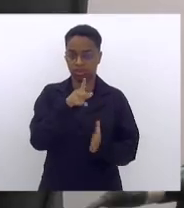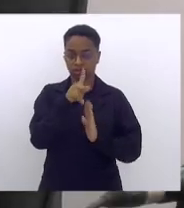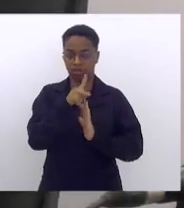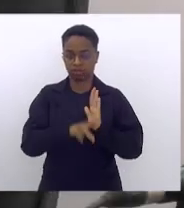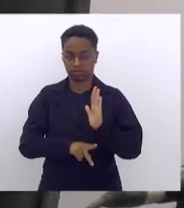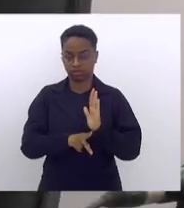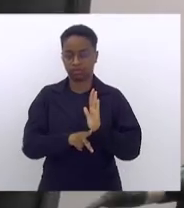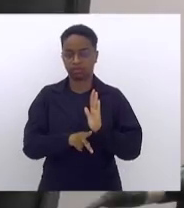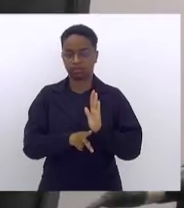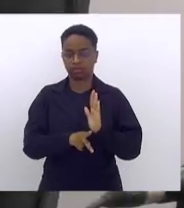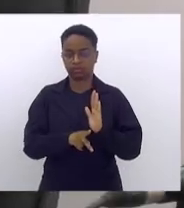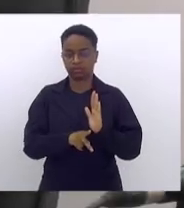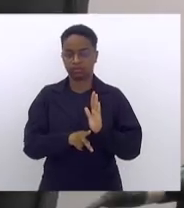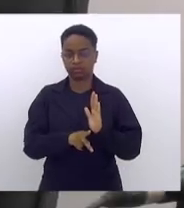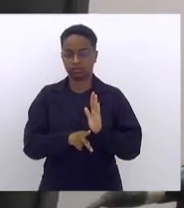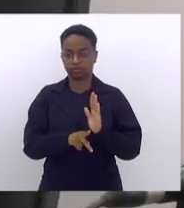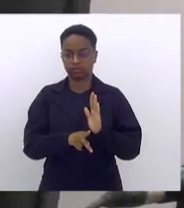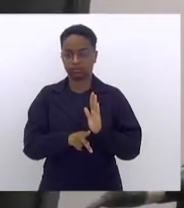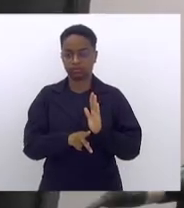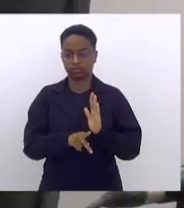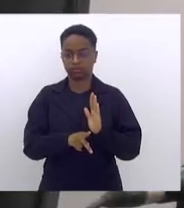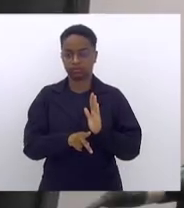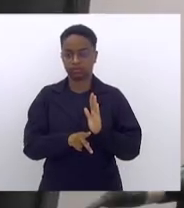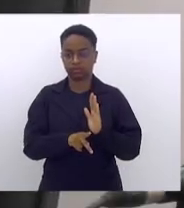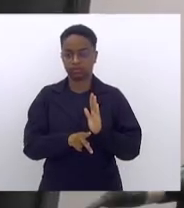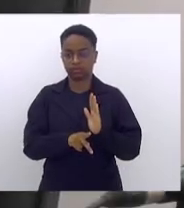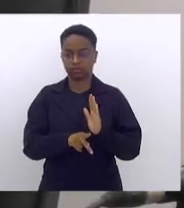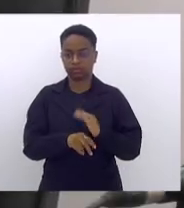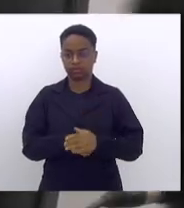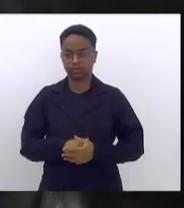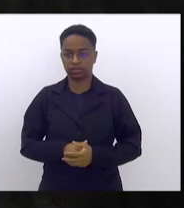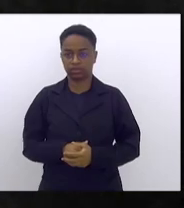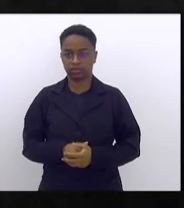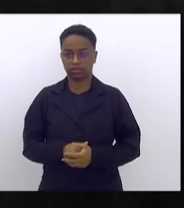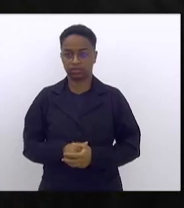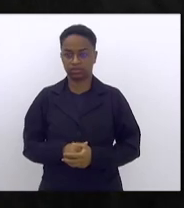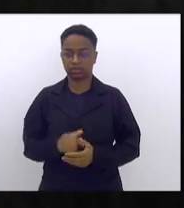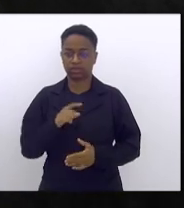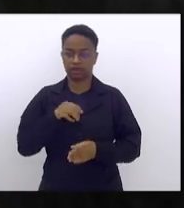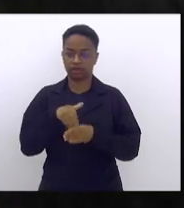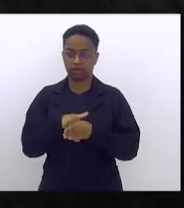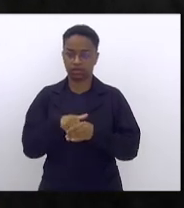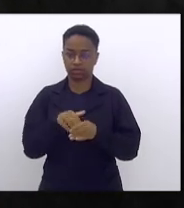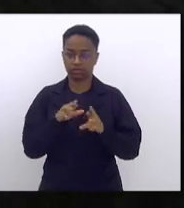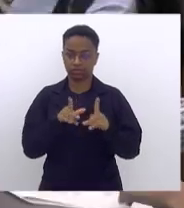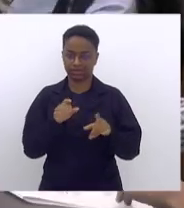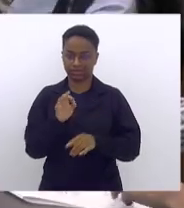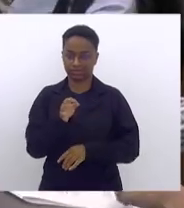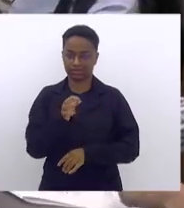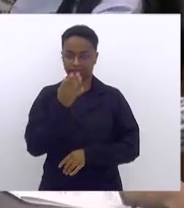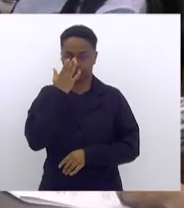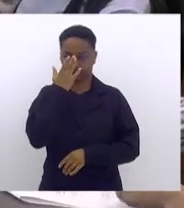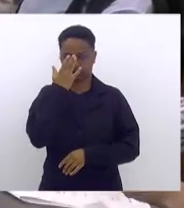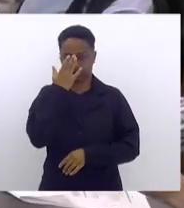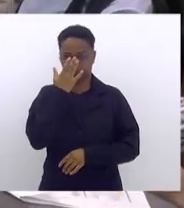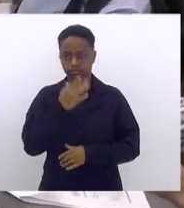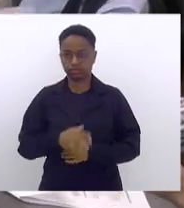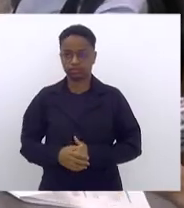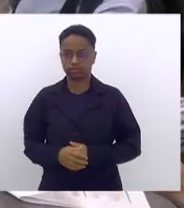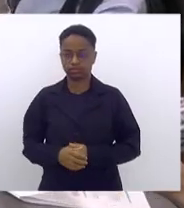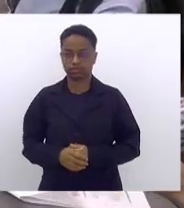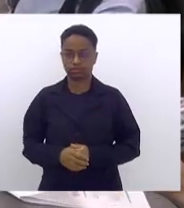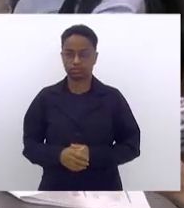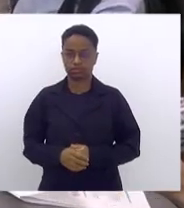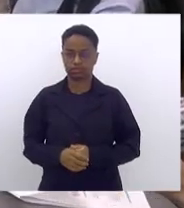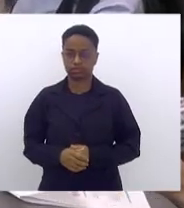é o item, são os projetos... Ah, tem voto diferente, né? É. Vamos